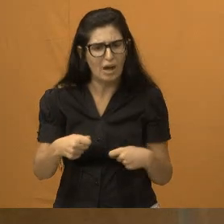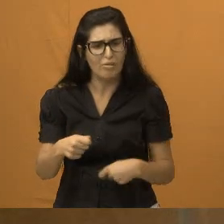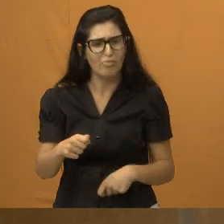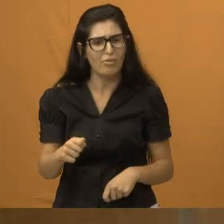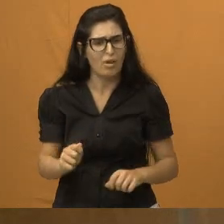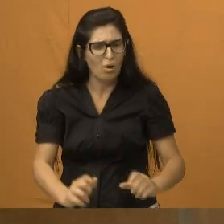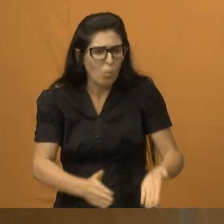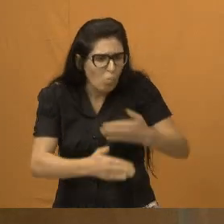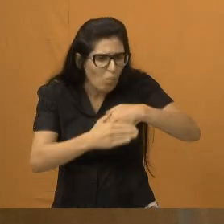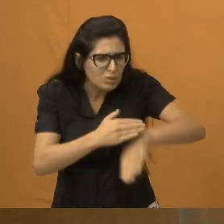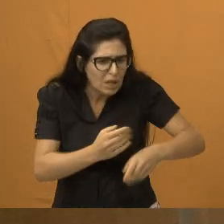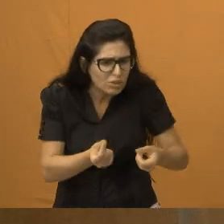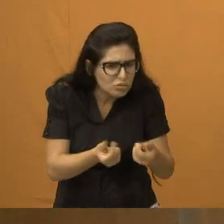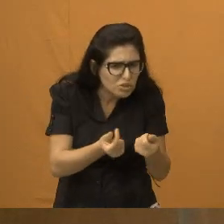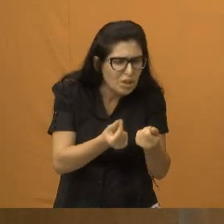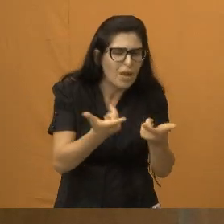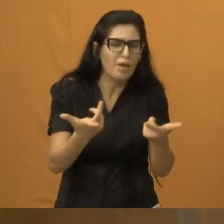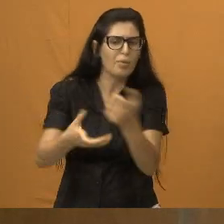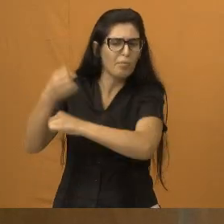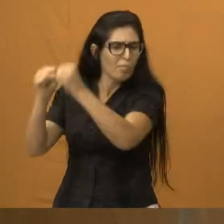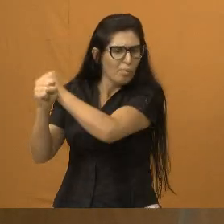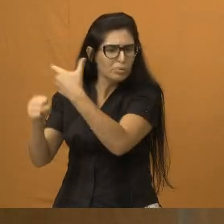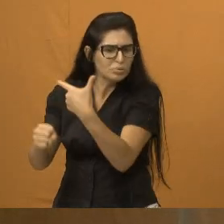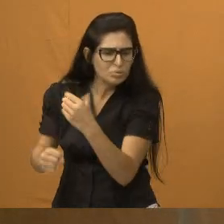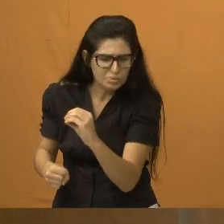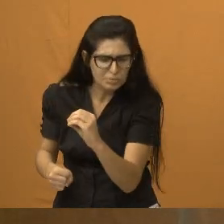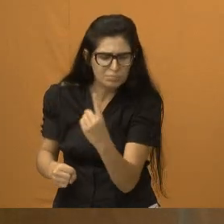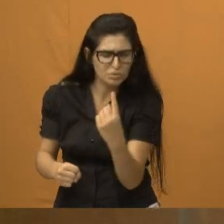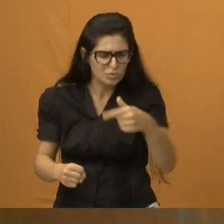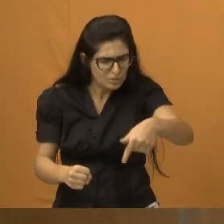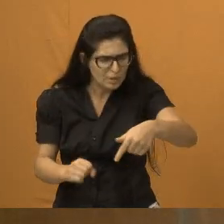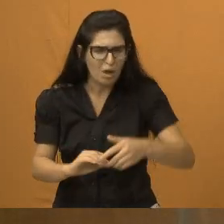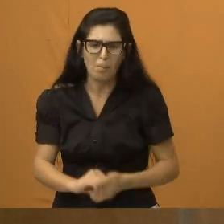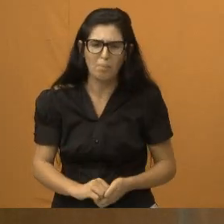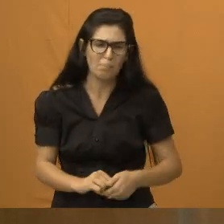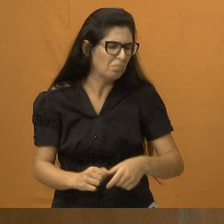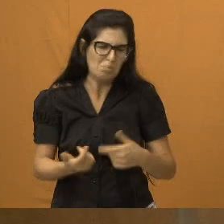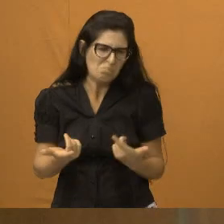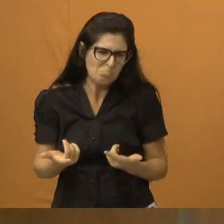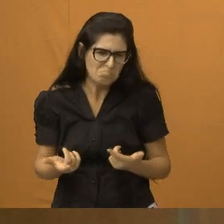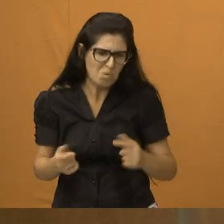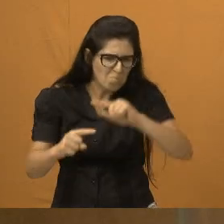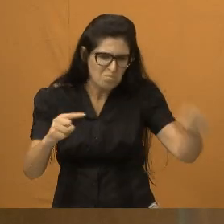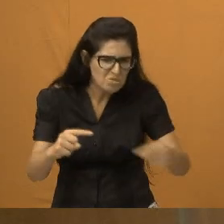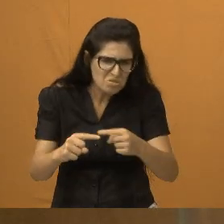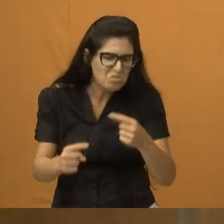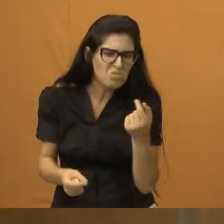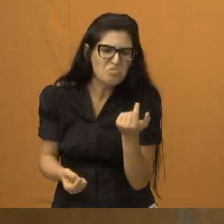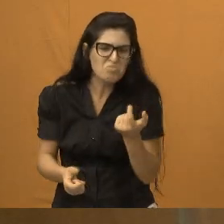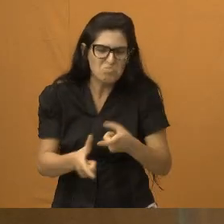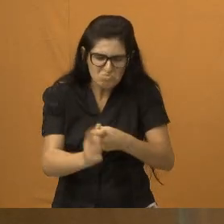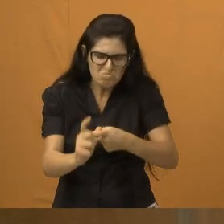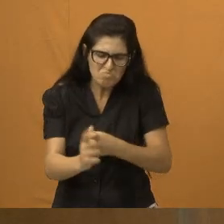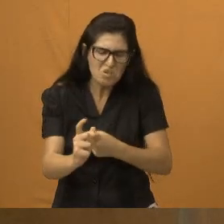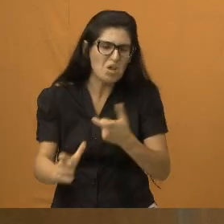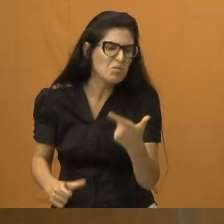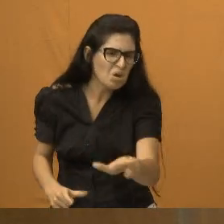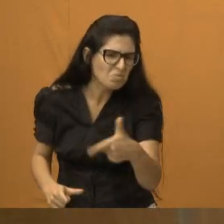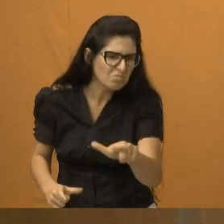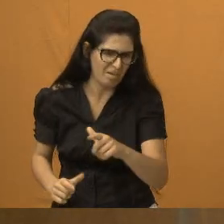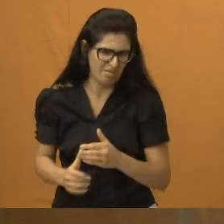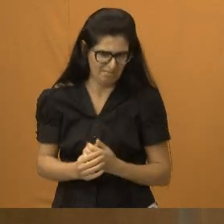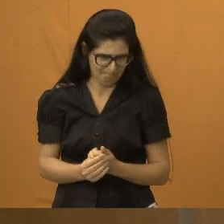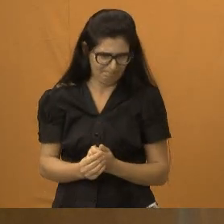apresentada, né, no país no ano 2017, para que não tivesse a situação de dívidas, né, a trazer para